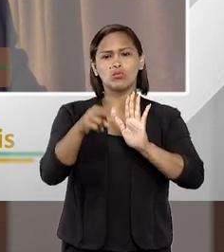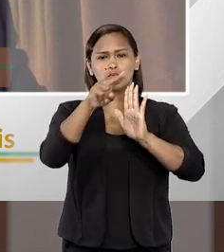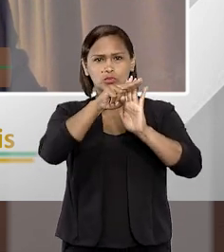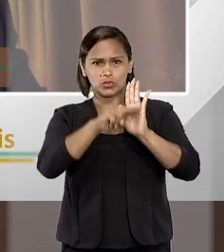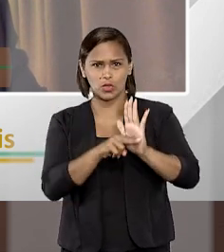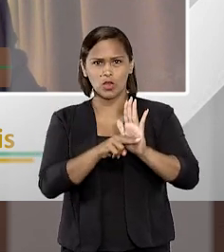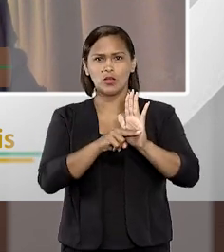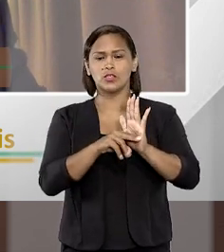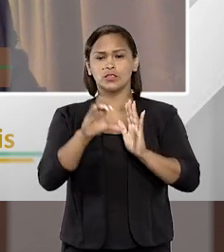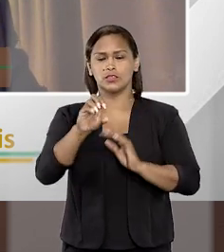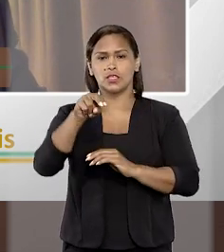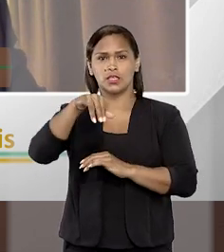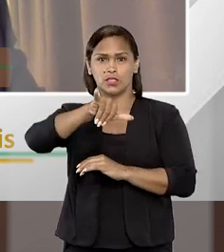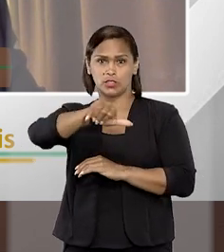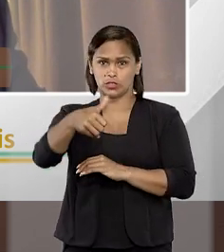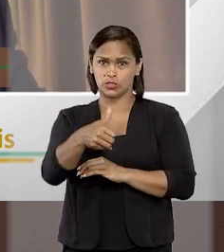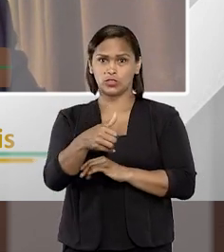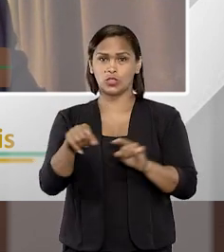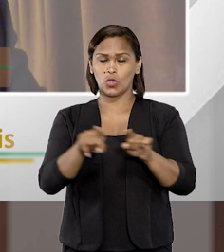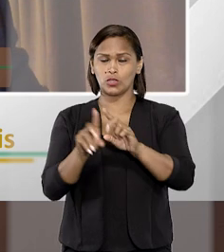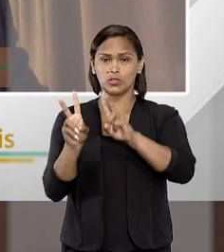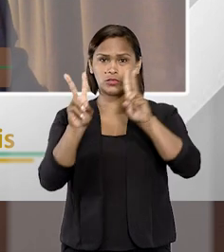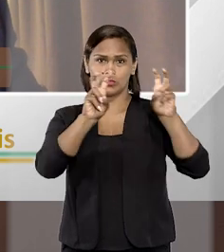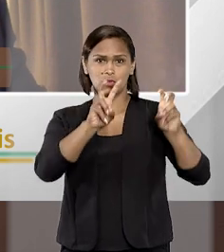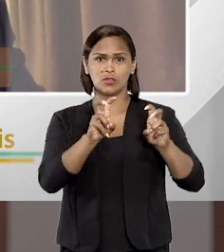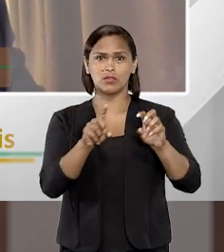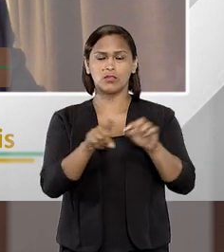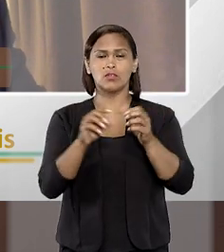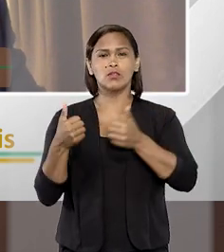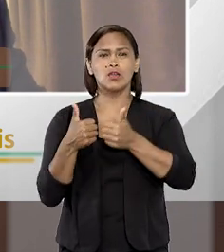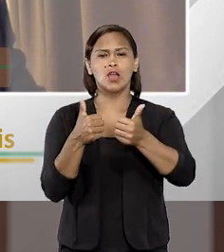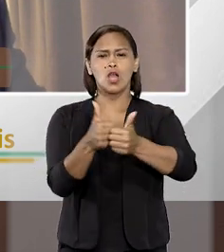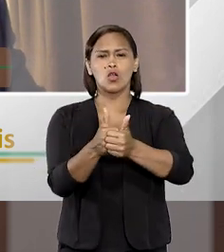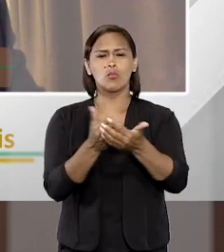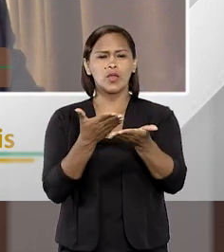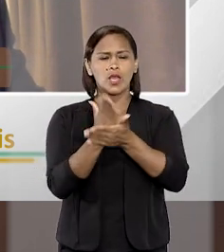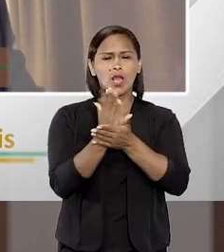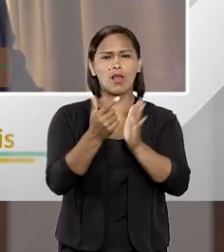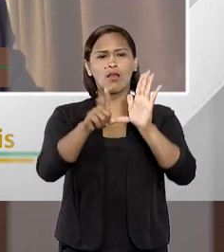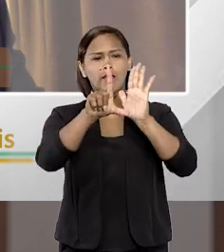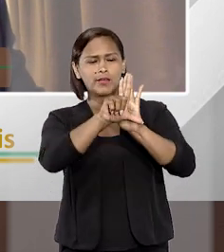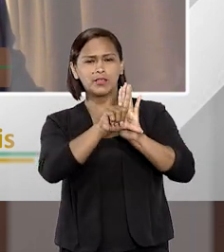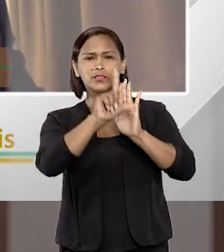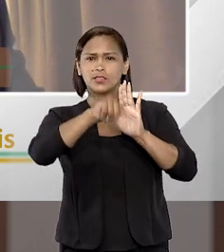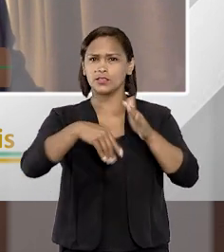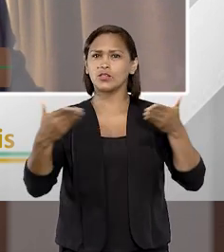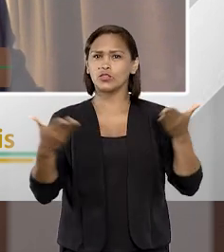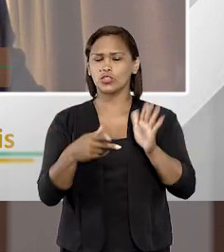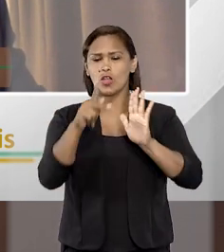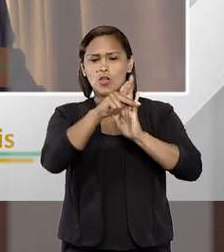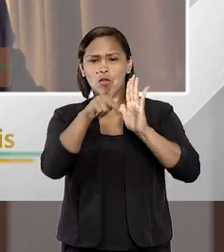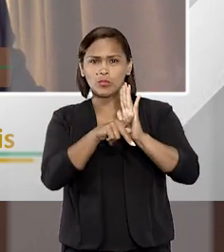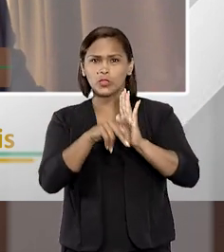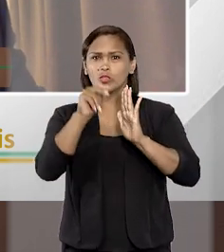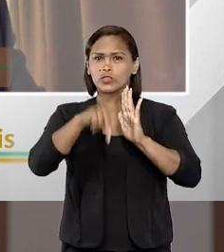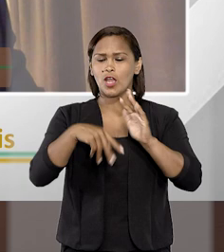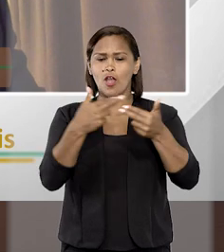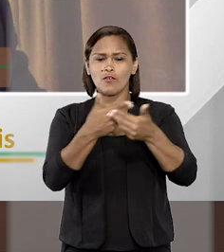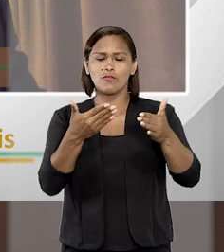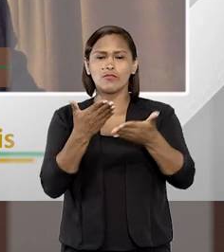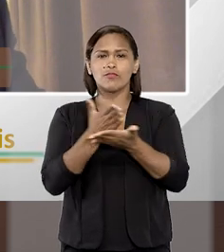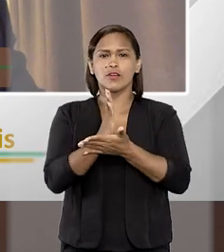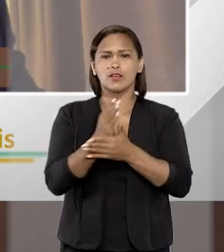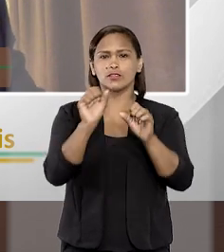normativas do CNJ sobre a temática acompanhar o cumprimento da legislação vigente projetos sobre